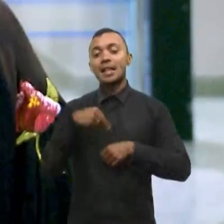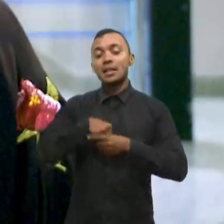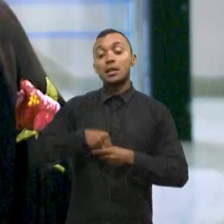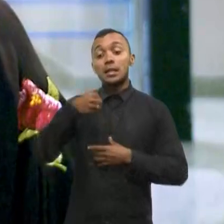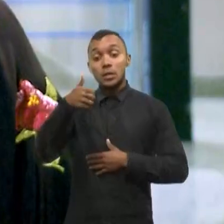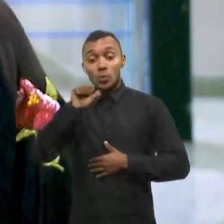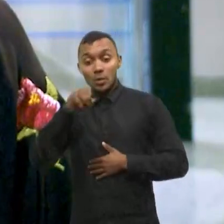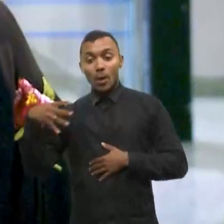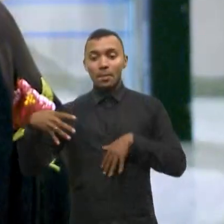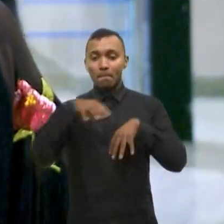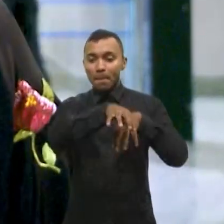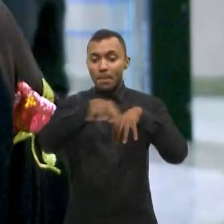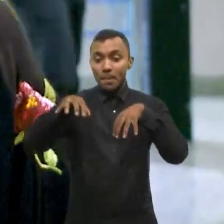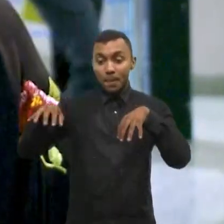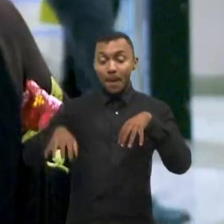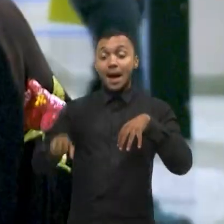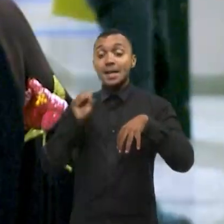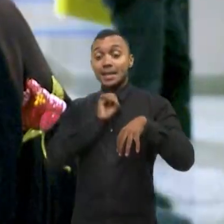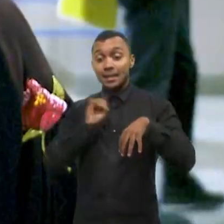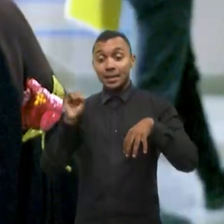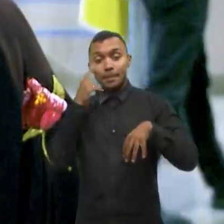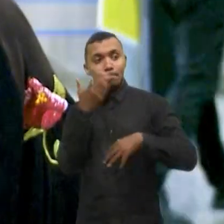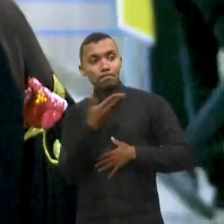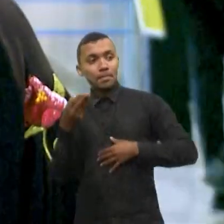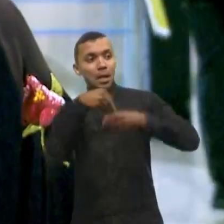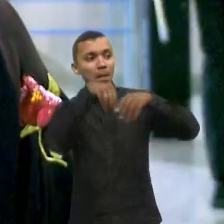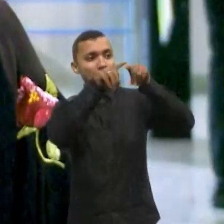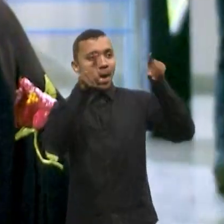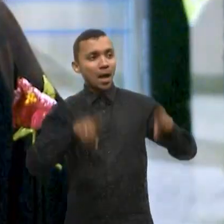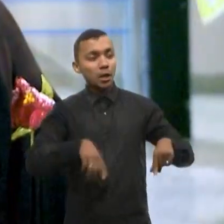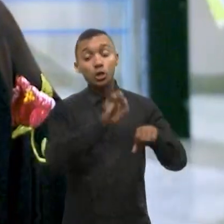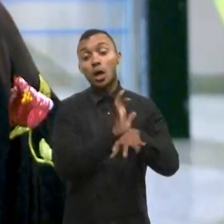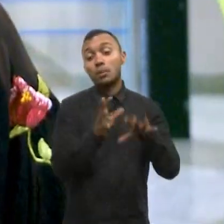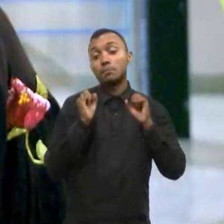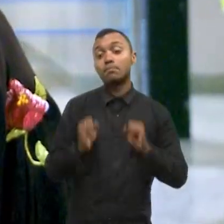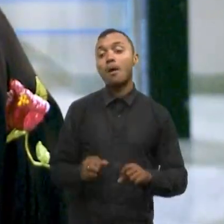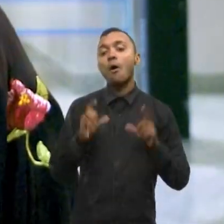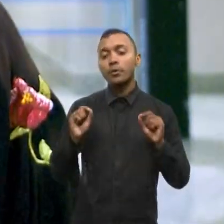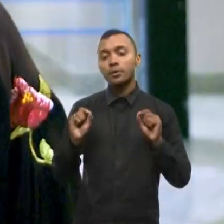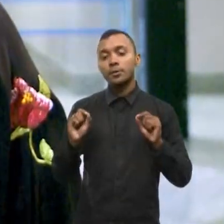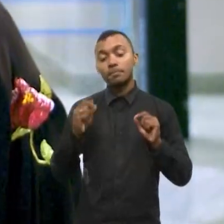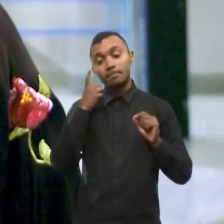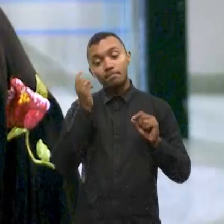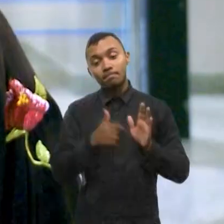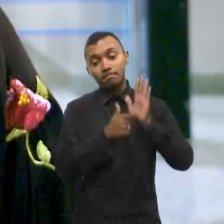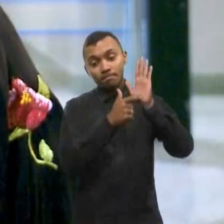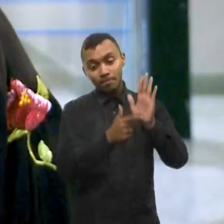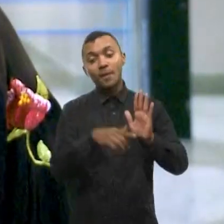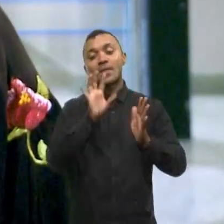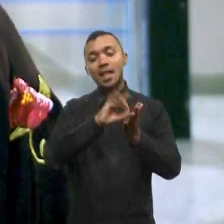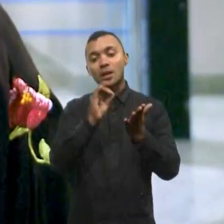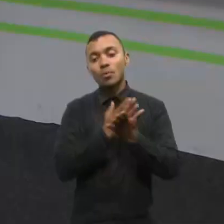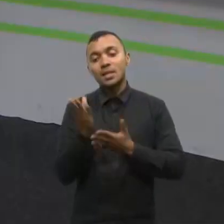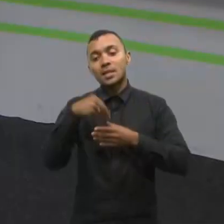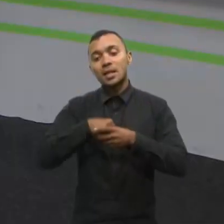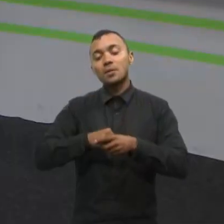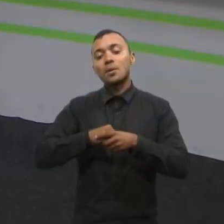município, para que o que esteja composto dentro desse plano estadual seja também reverberado nas políticas públicas